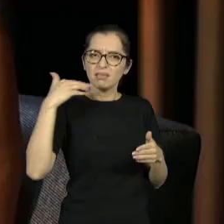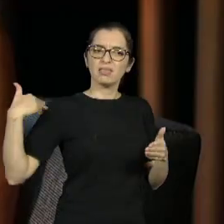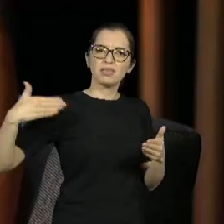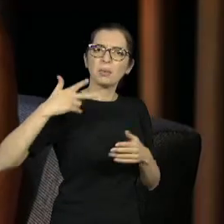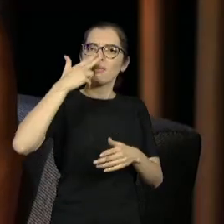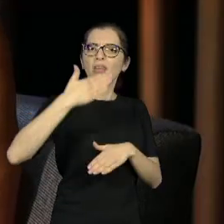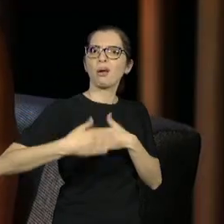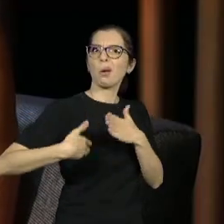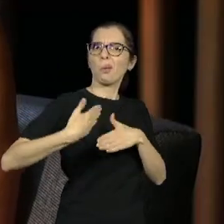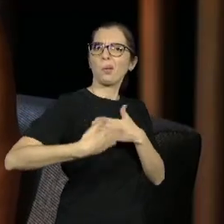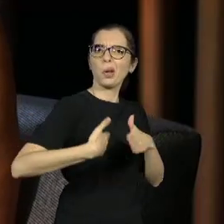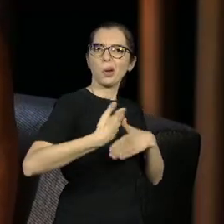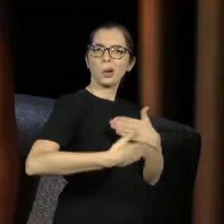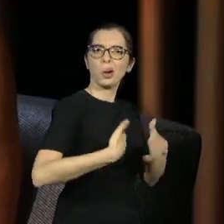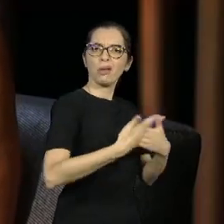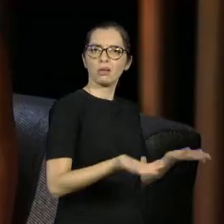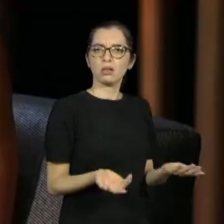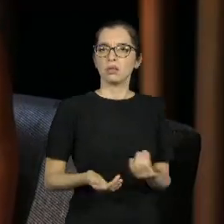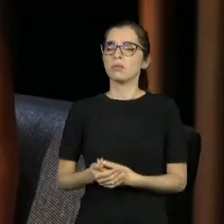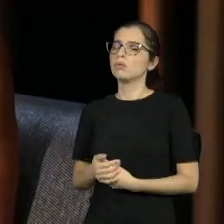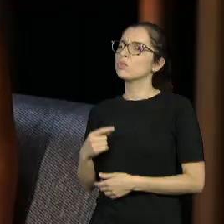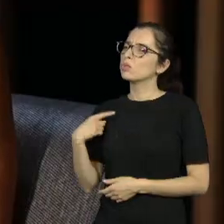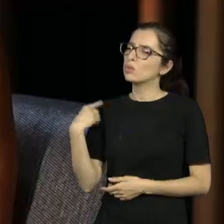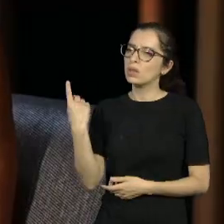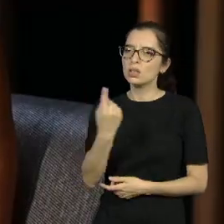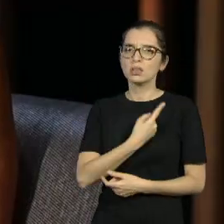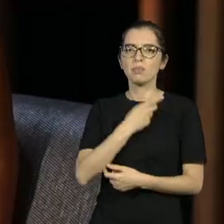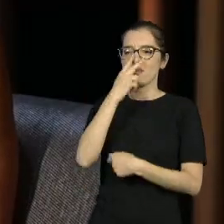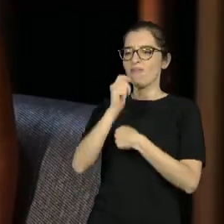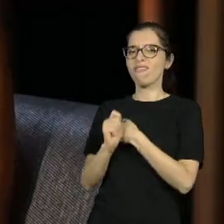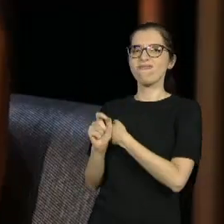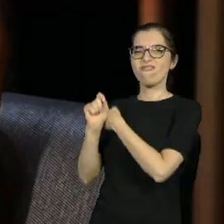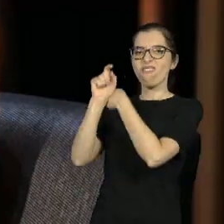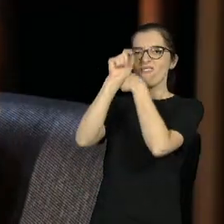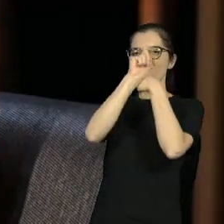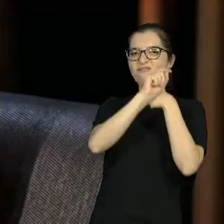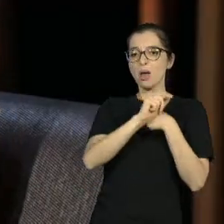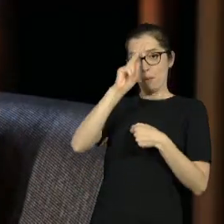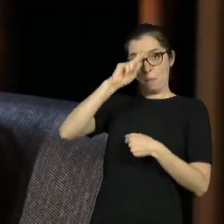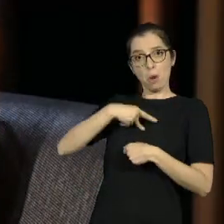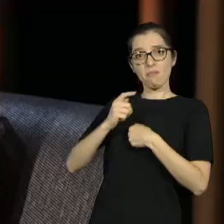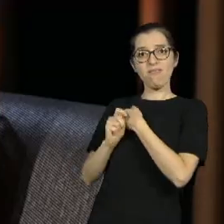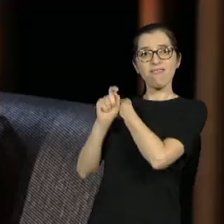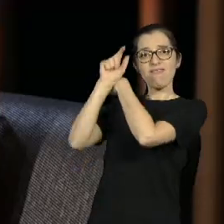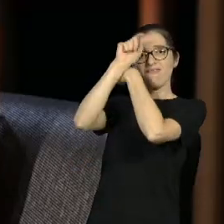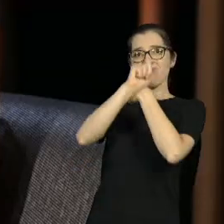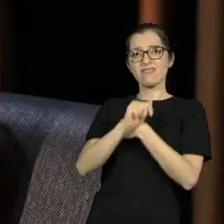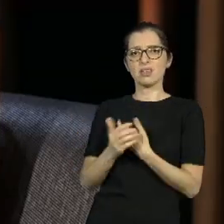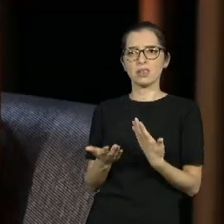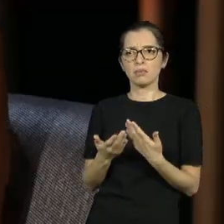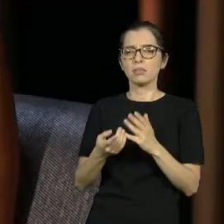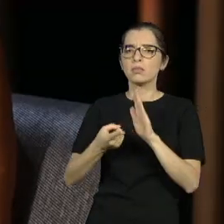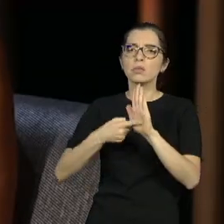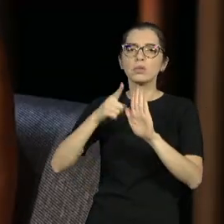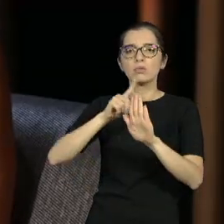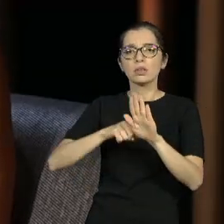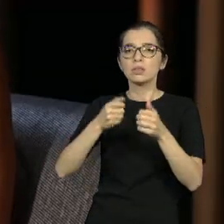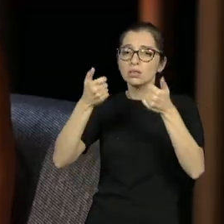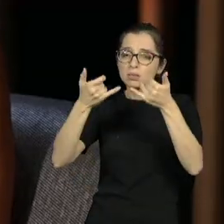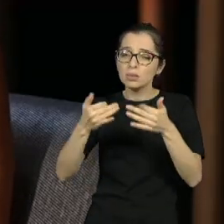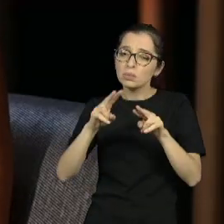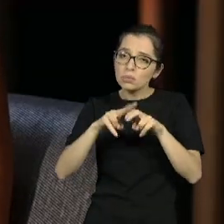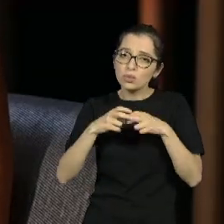é isso praticamos o ar e a 187 por isso que eu acho que essa metáfora do Tatu é maravilhosa